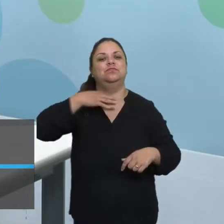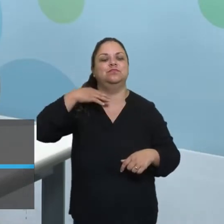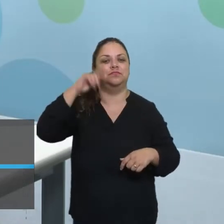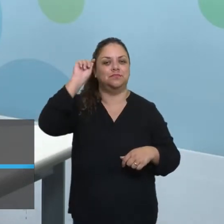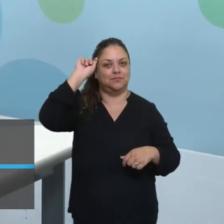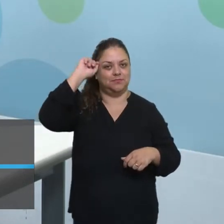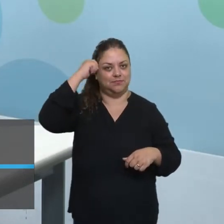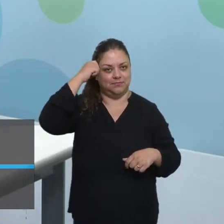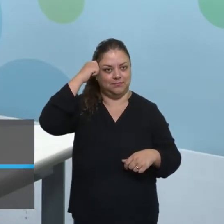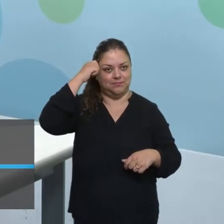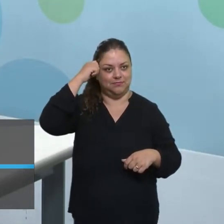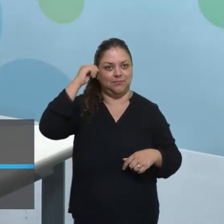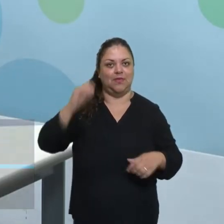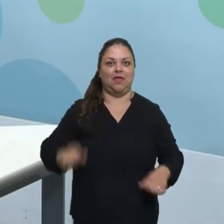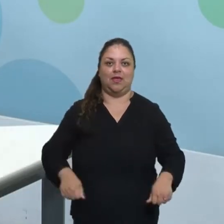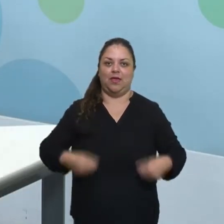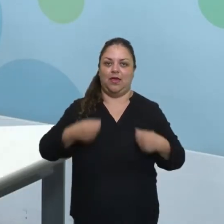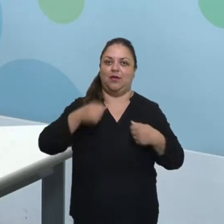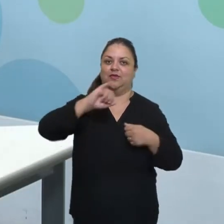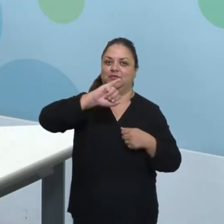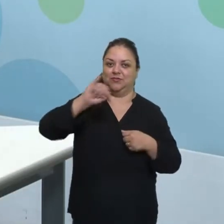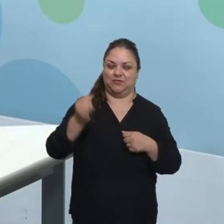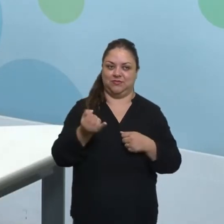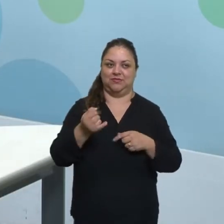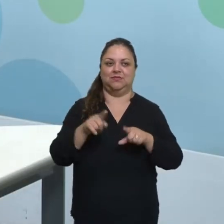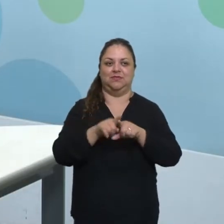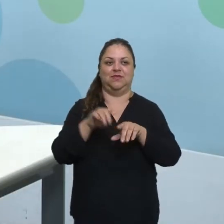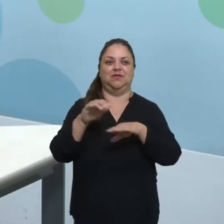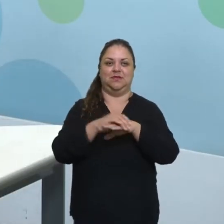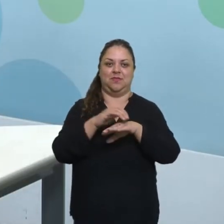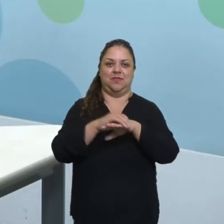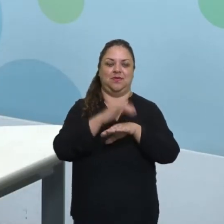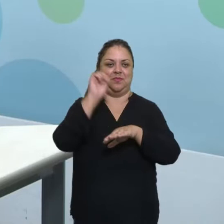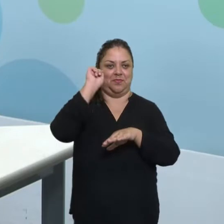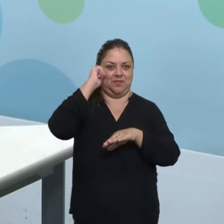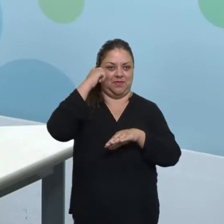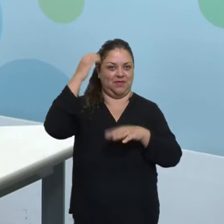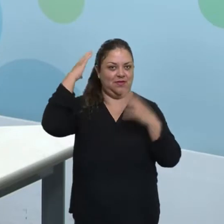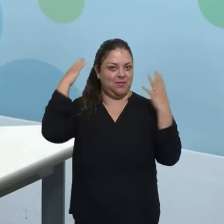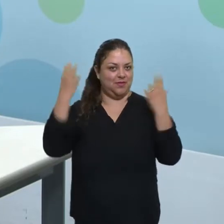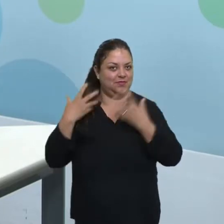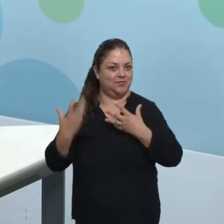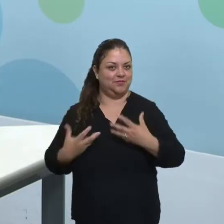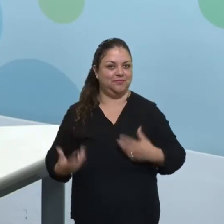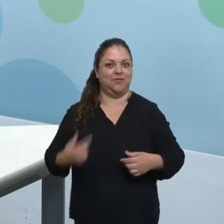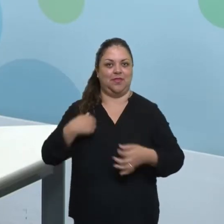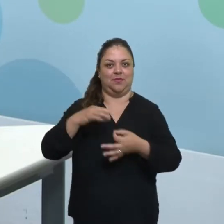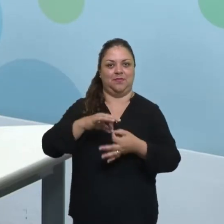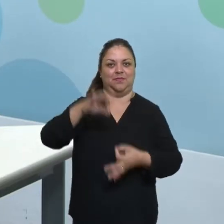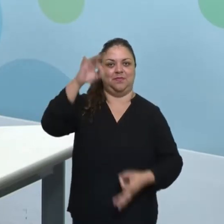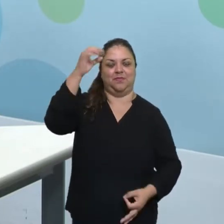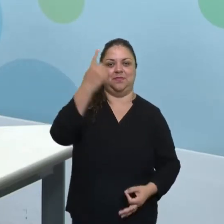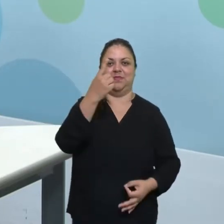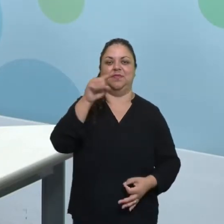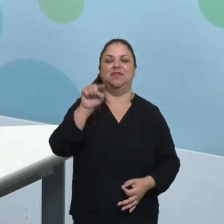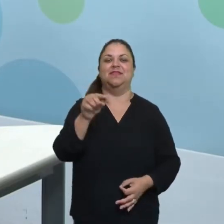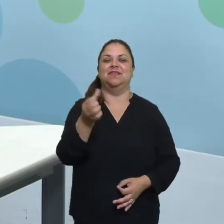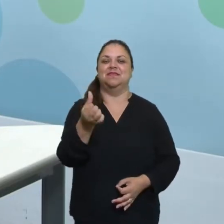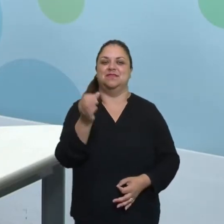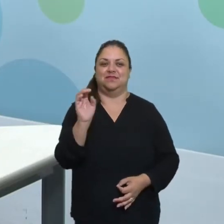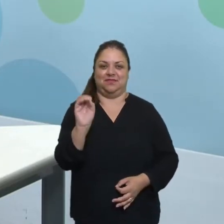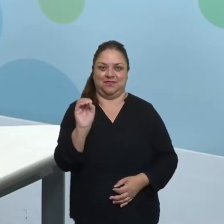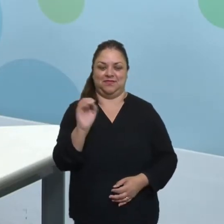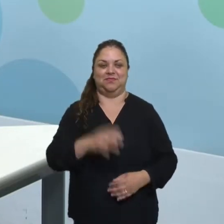preta uma calça jeans um sapato preto e cabelos soltos tem 1,60 é